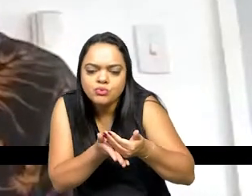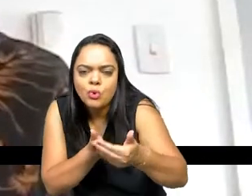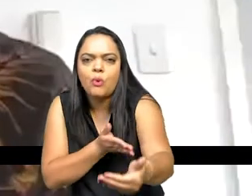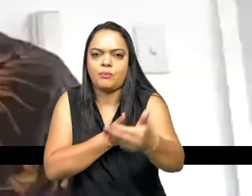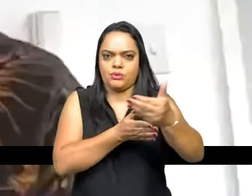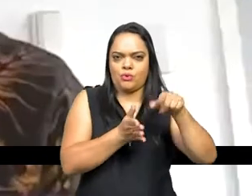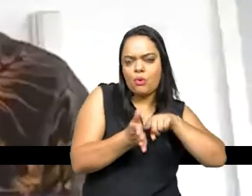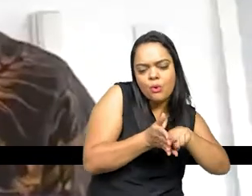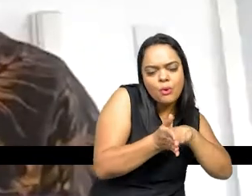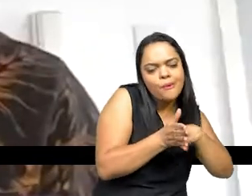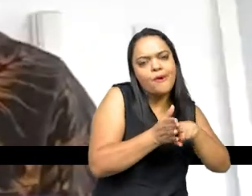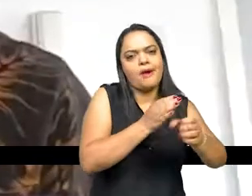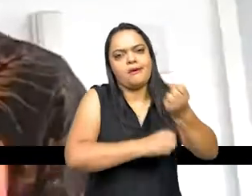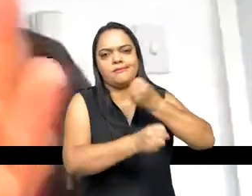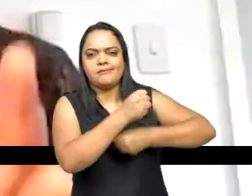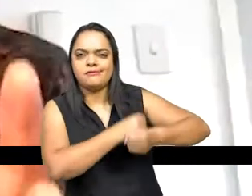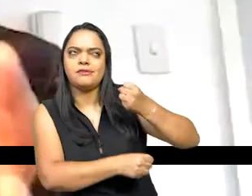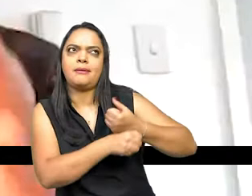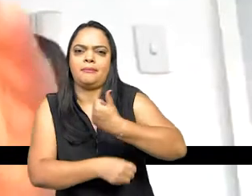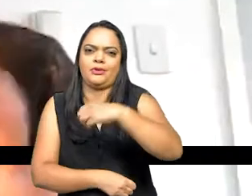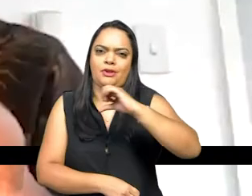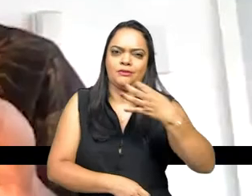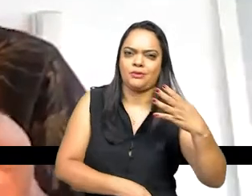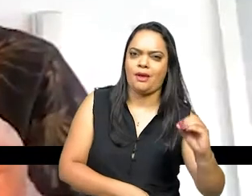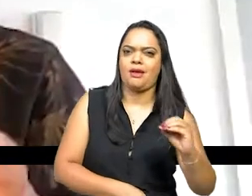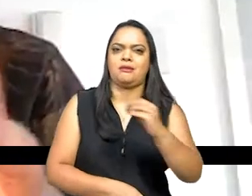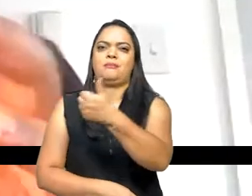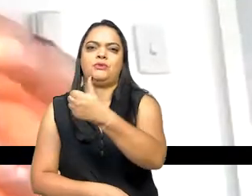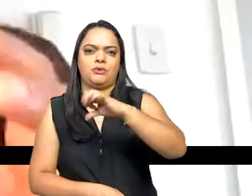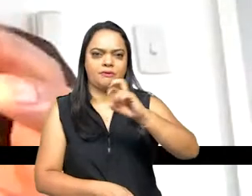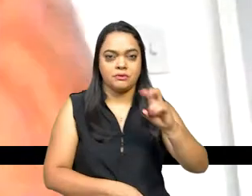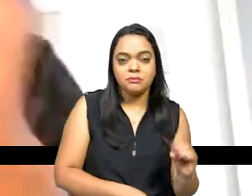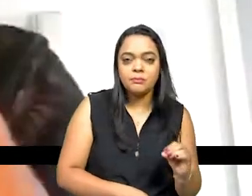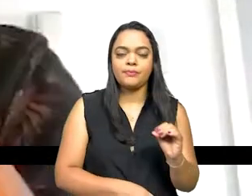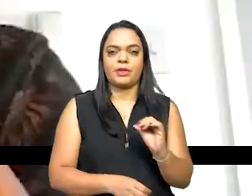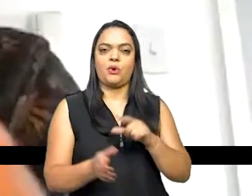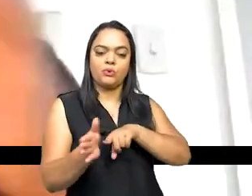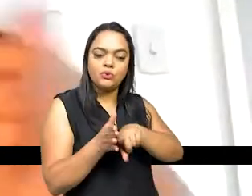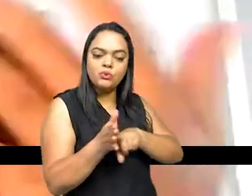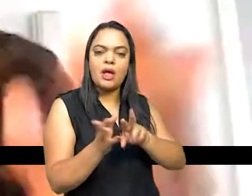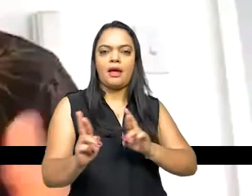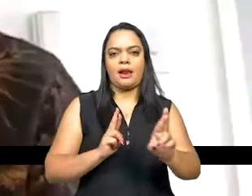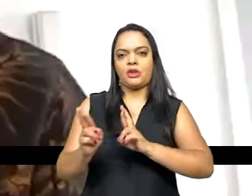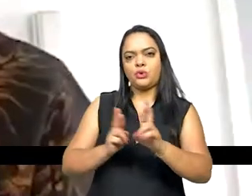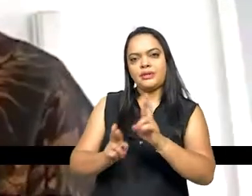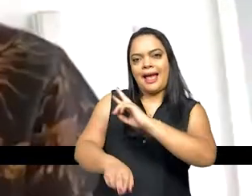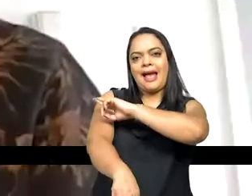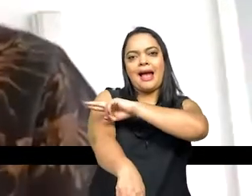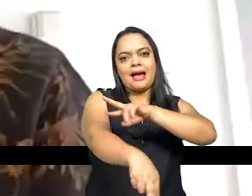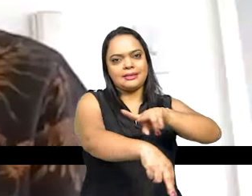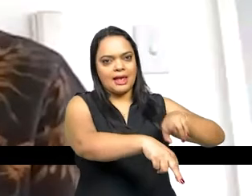se consolidou lá nos anos 40, 50, com esse nome, né? Estudos das relações raciais, porque já tem uma